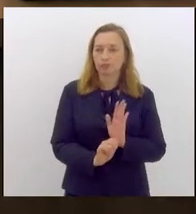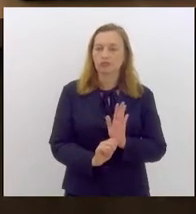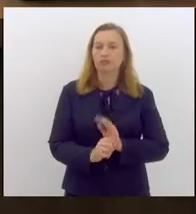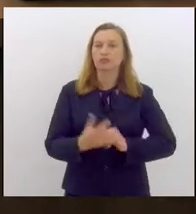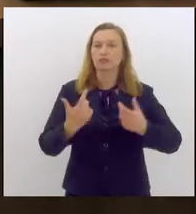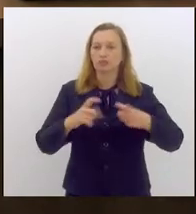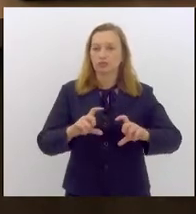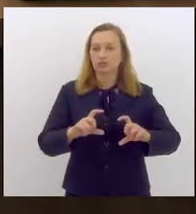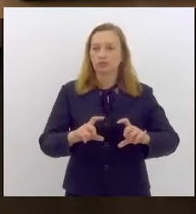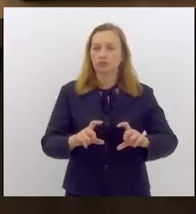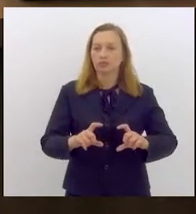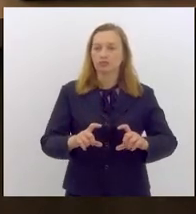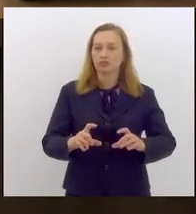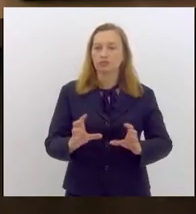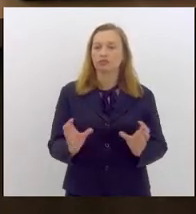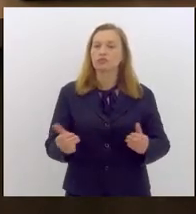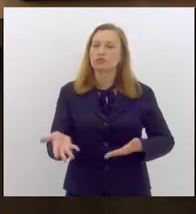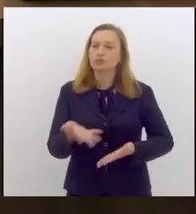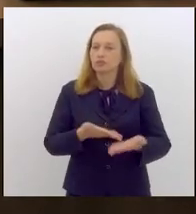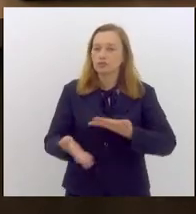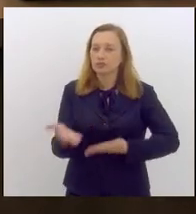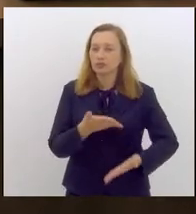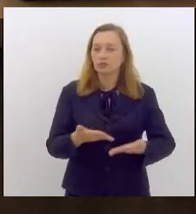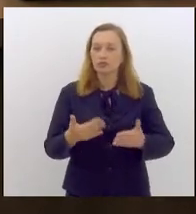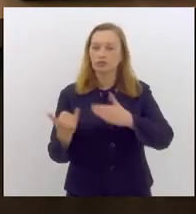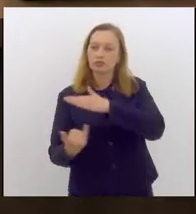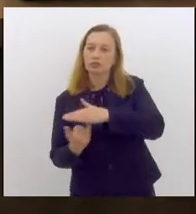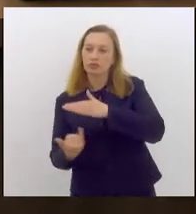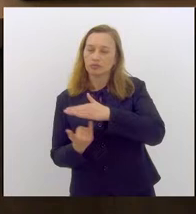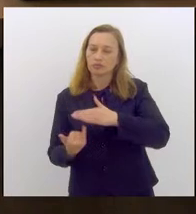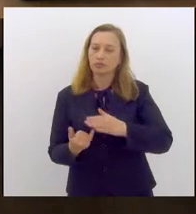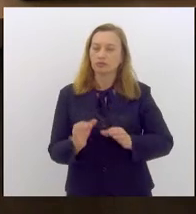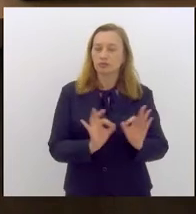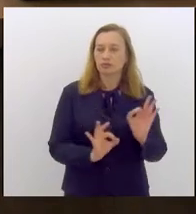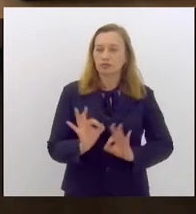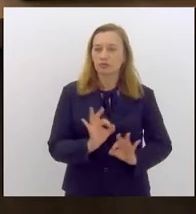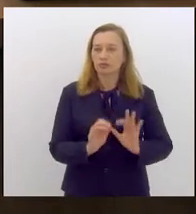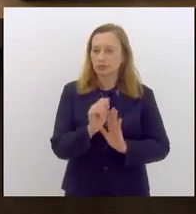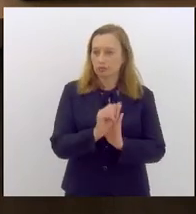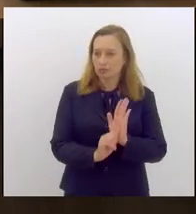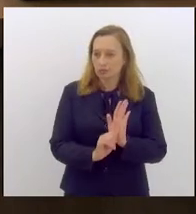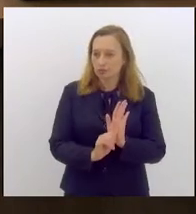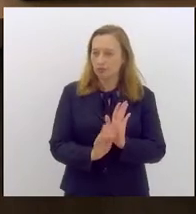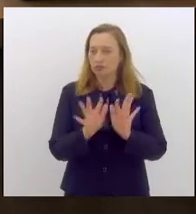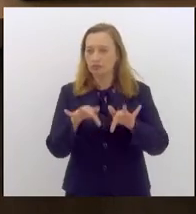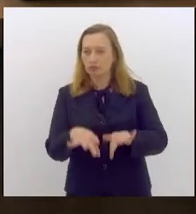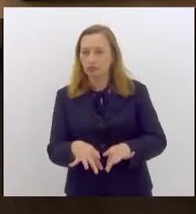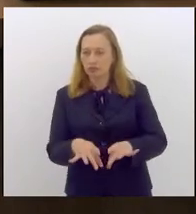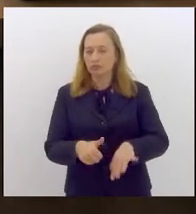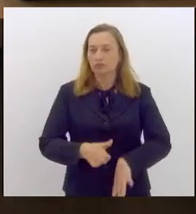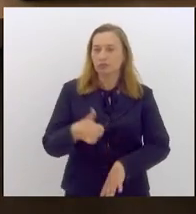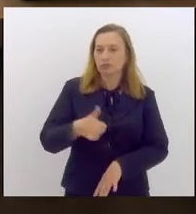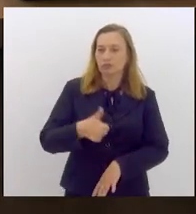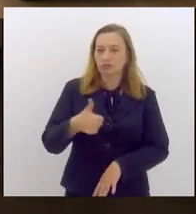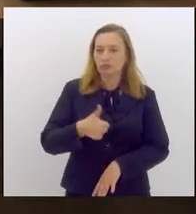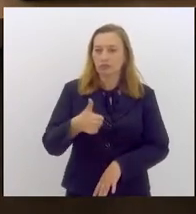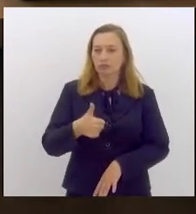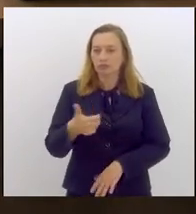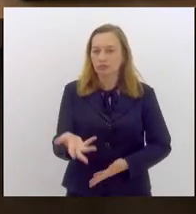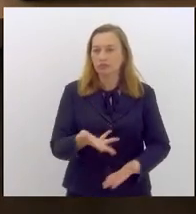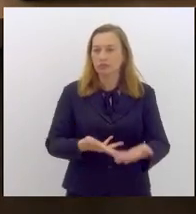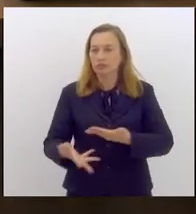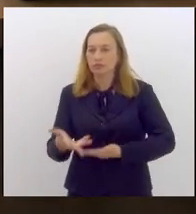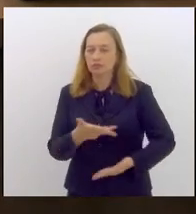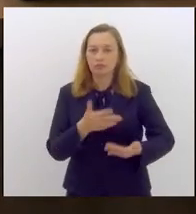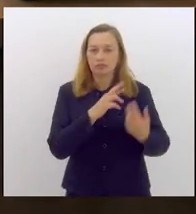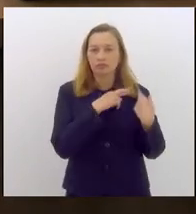Parágrafo. A cooperação e colaboração entre as instituições para a elaboração do relatório tem como finalidade 1. O compartilhamento